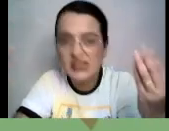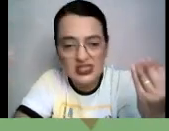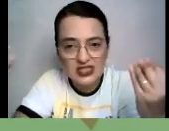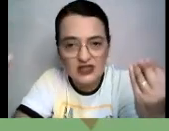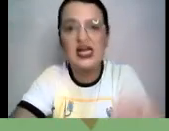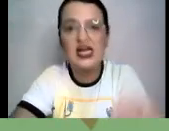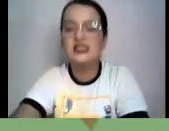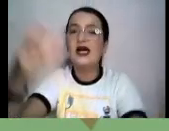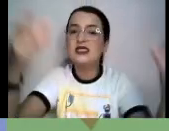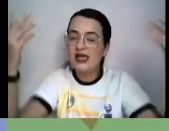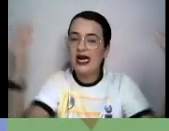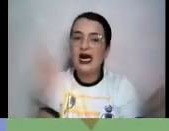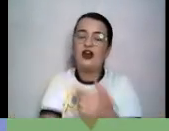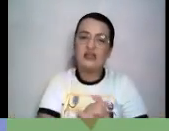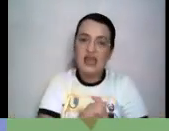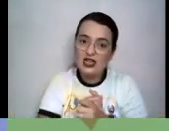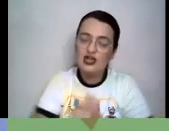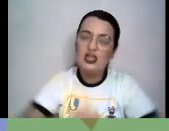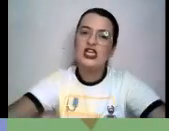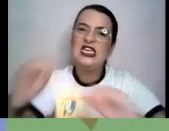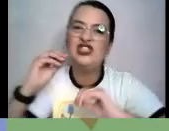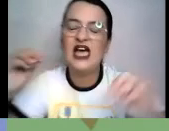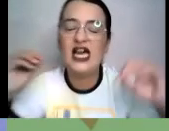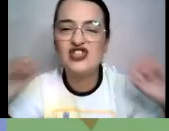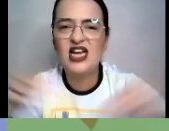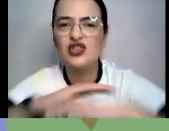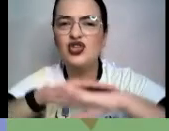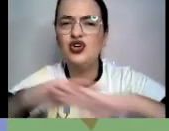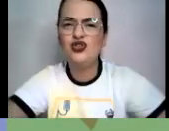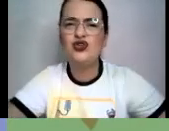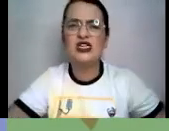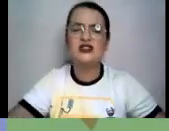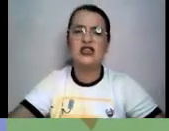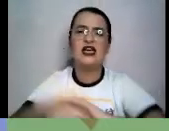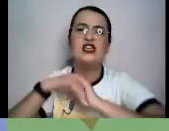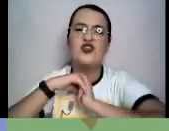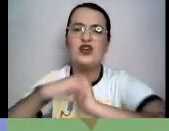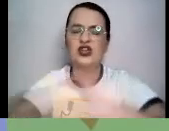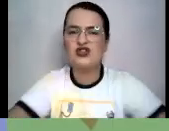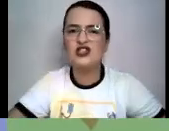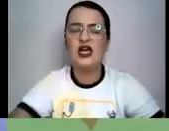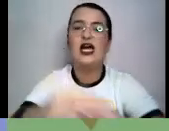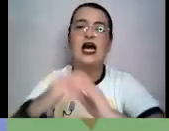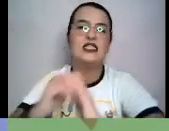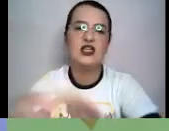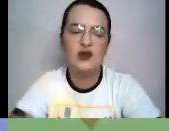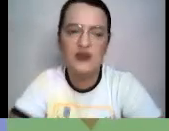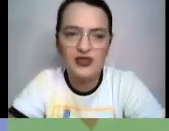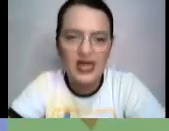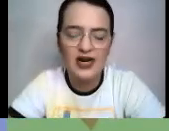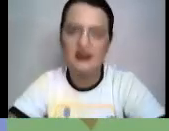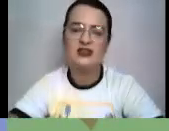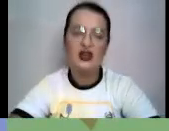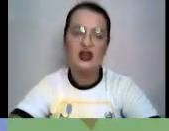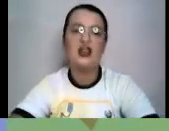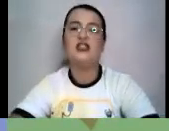as atividades, bora participar da aula, certo? Que já já tudo isso será resolvido, já já as aulas vão